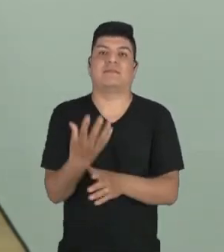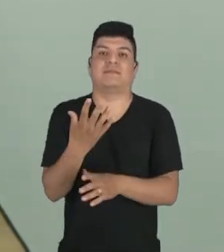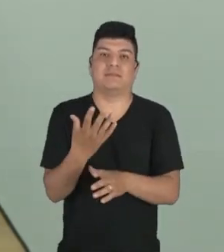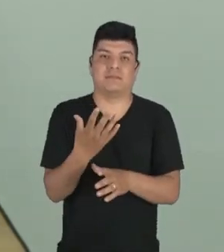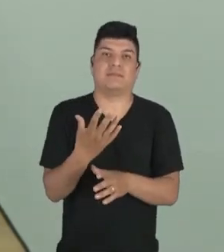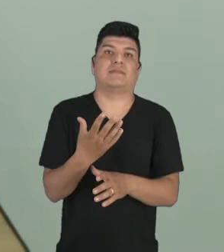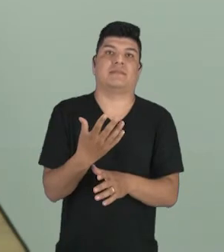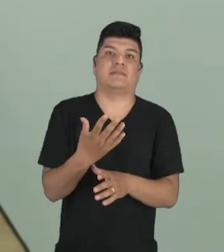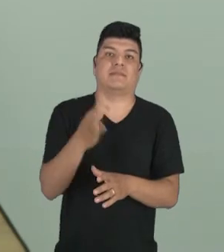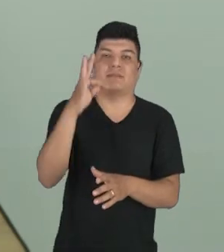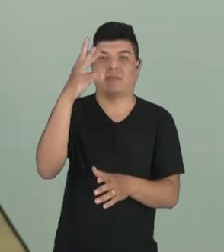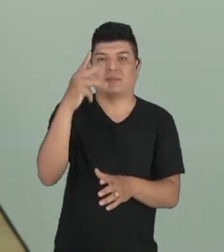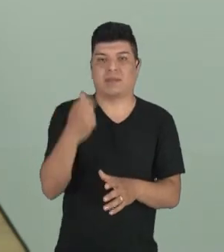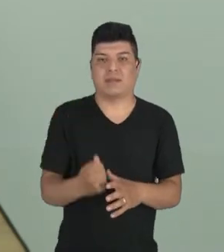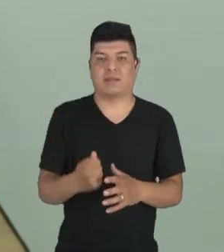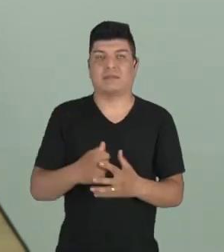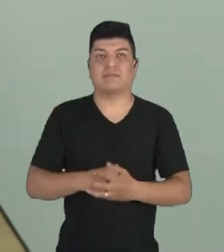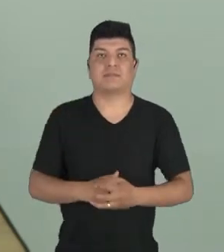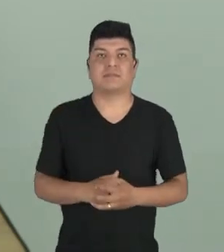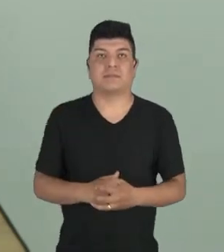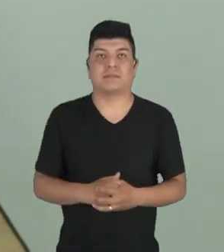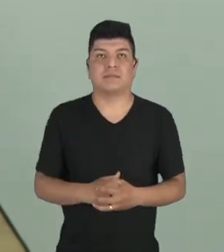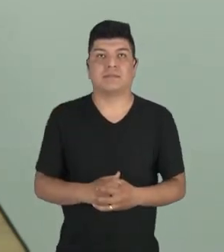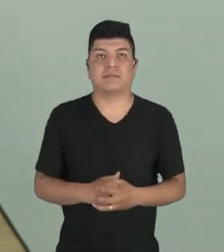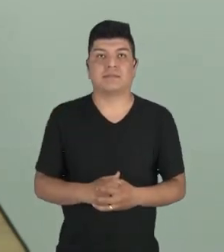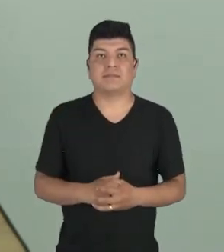aí africana.